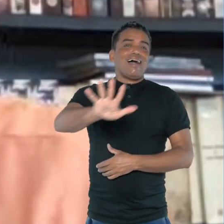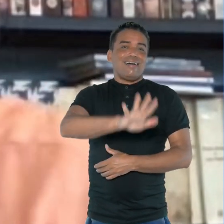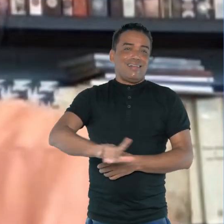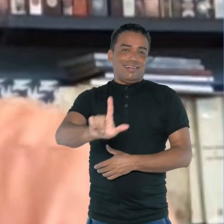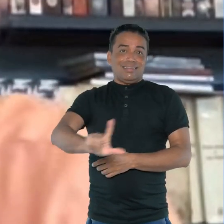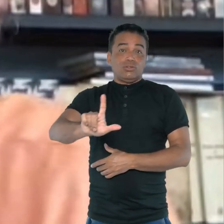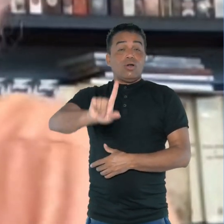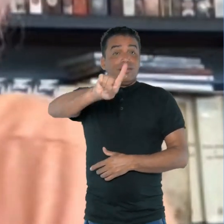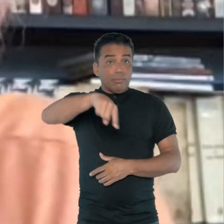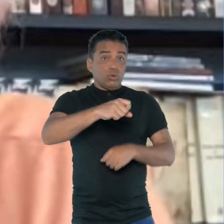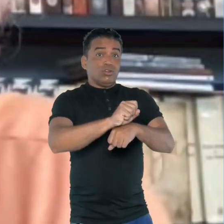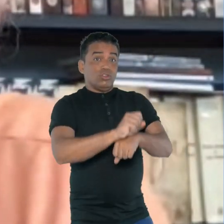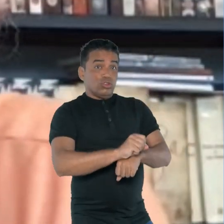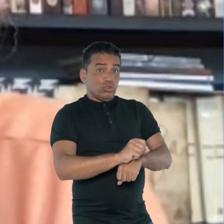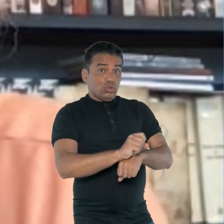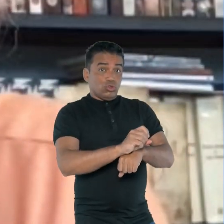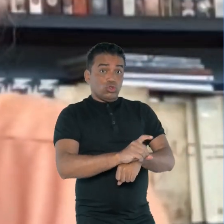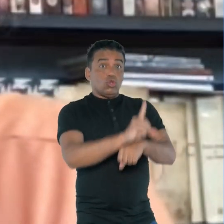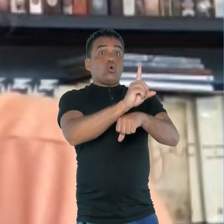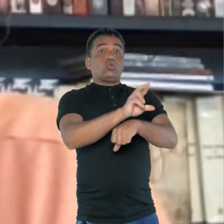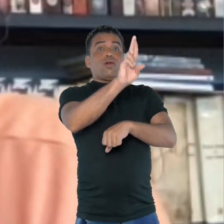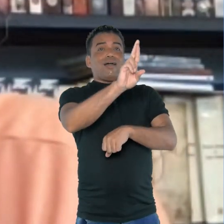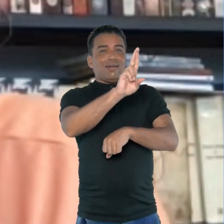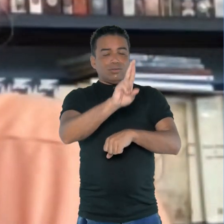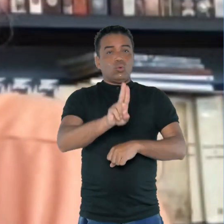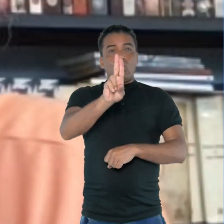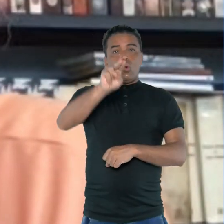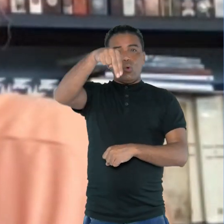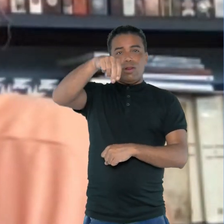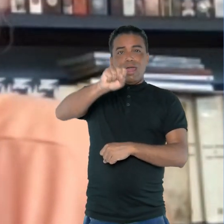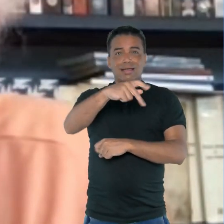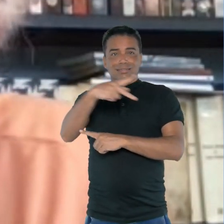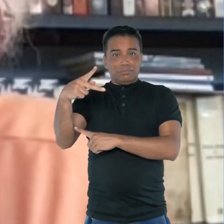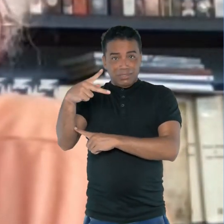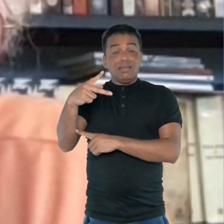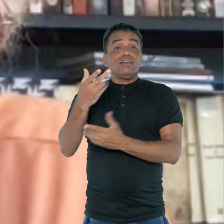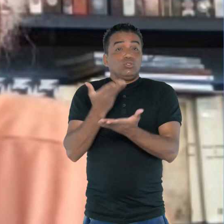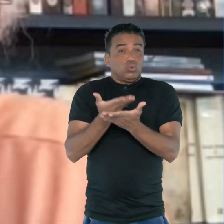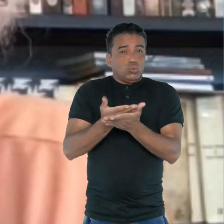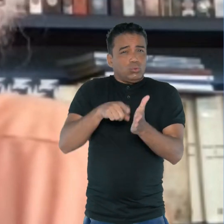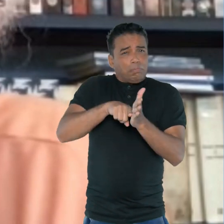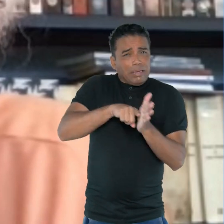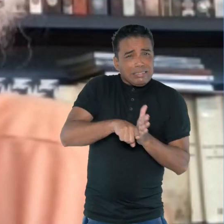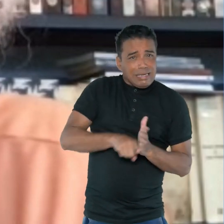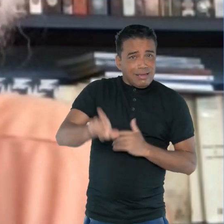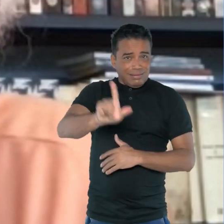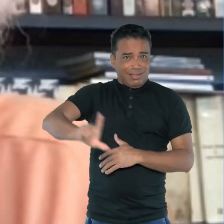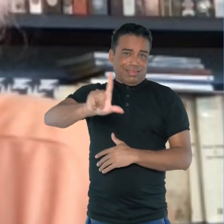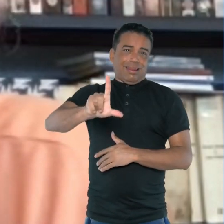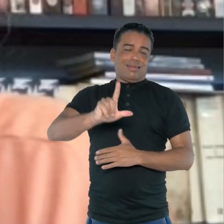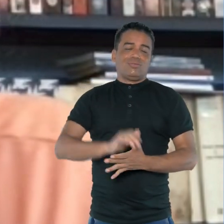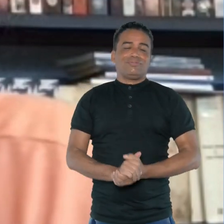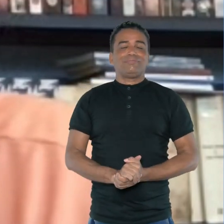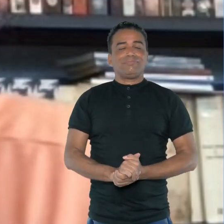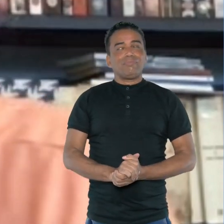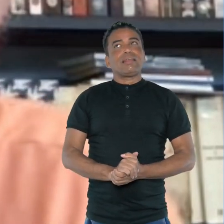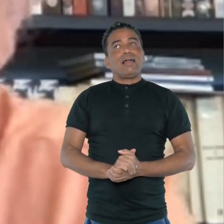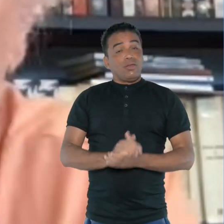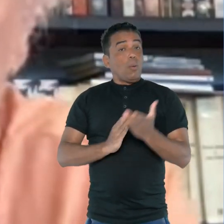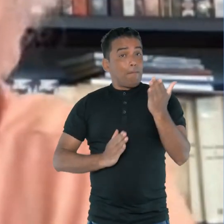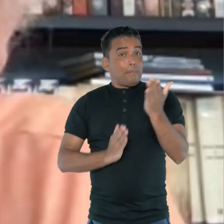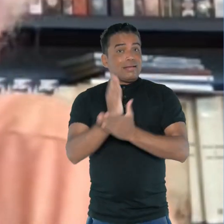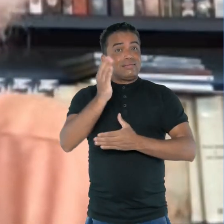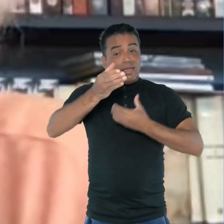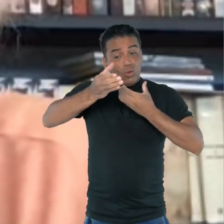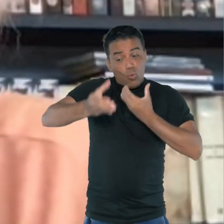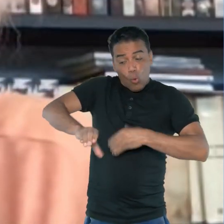para o doutorado direto na Unesp em estudos literários. Daí eu passei num concurso